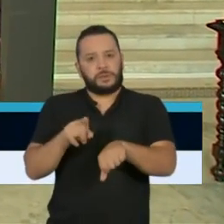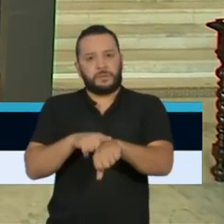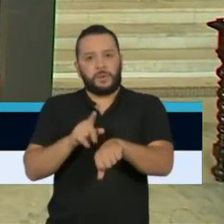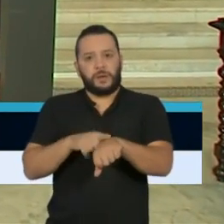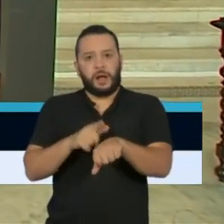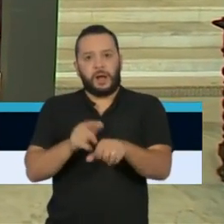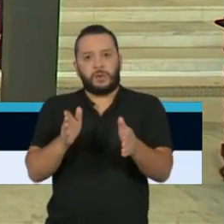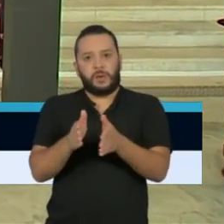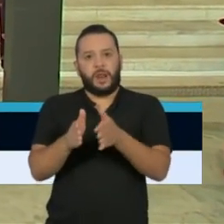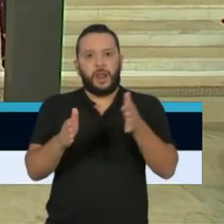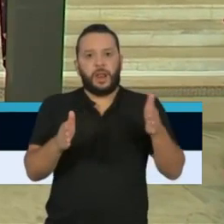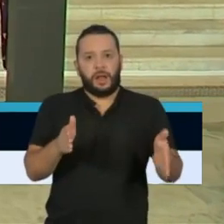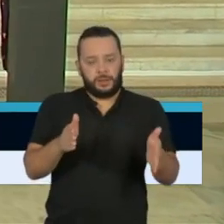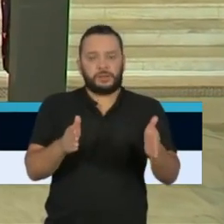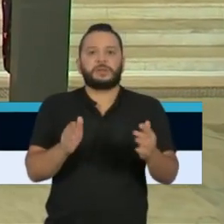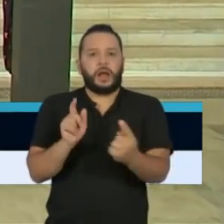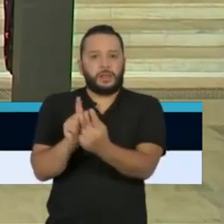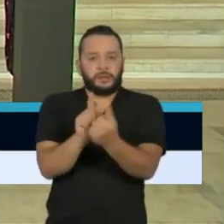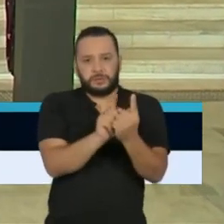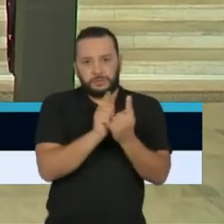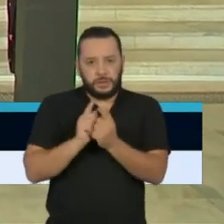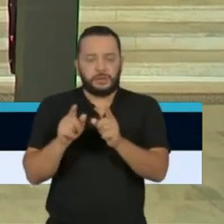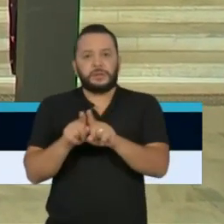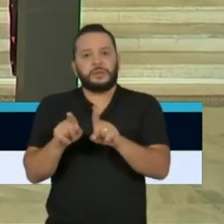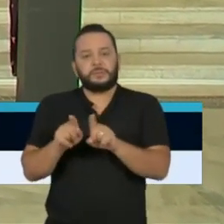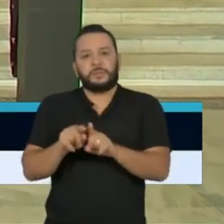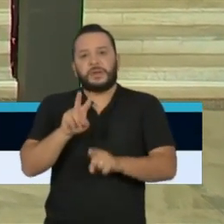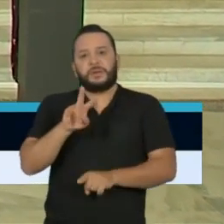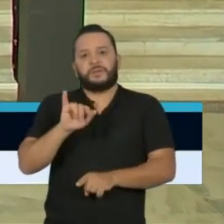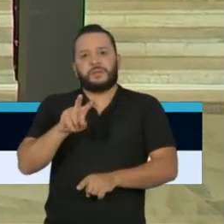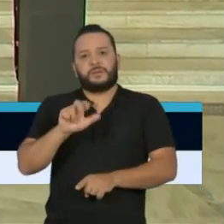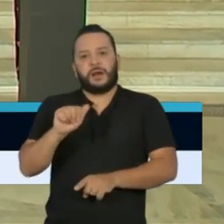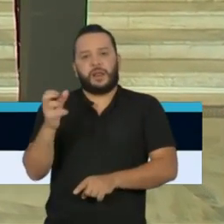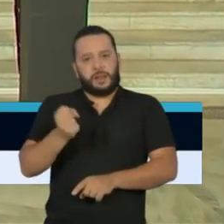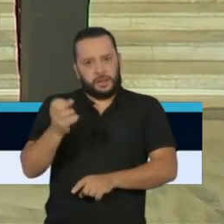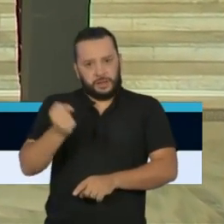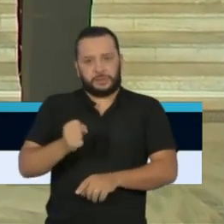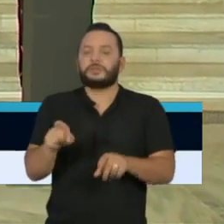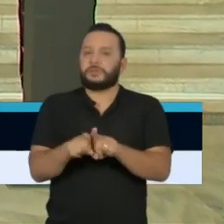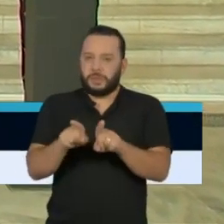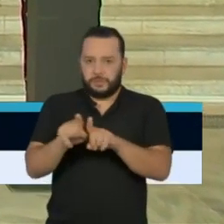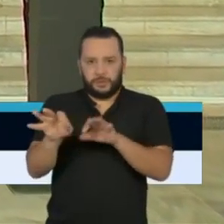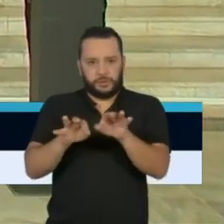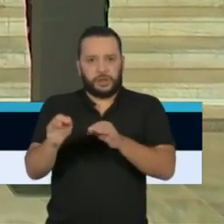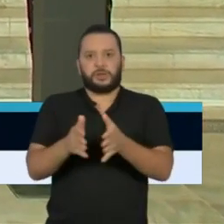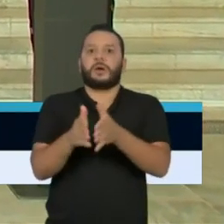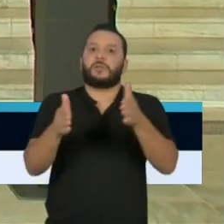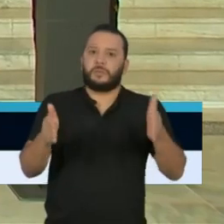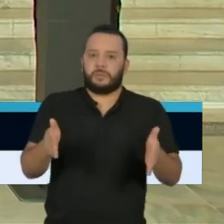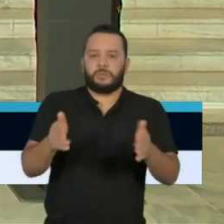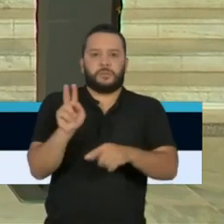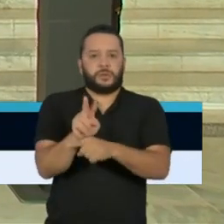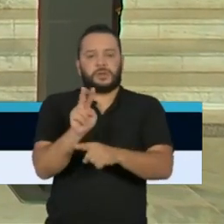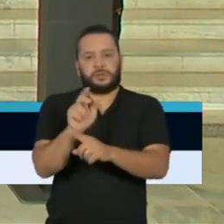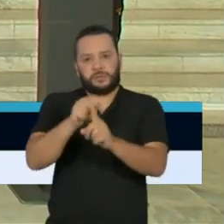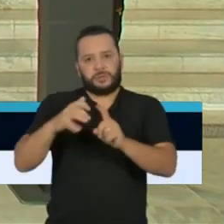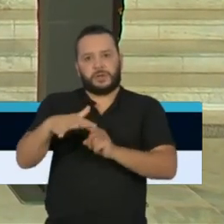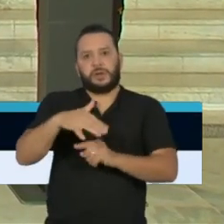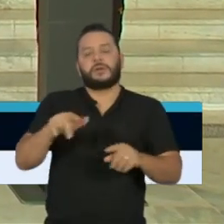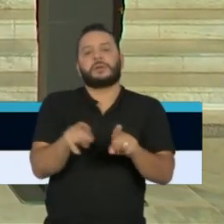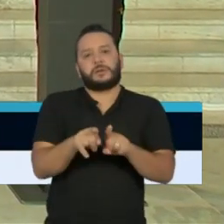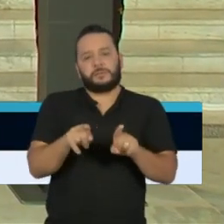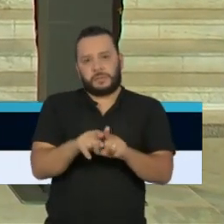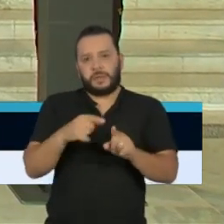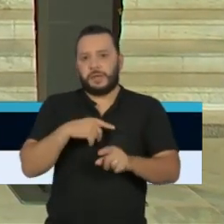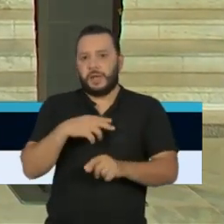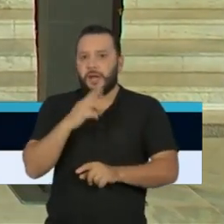e do programa Viva Leite. Mais uma frente da nossa política pública de segurança alimentar nessa proteção social e nessa resposta